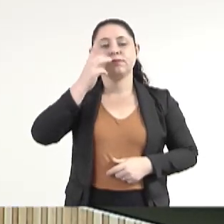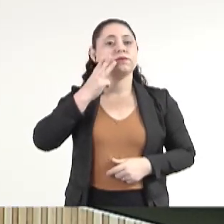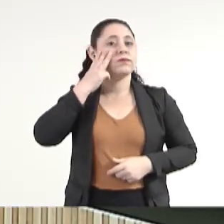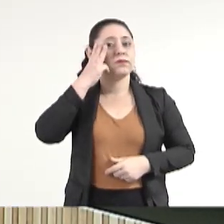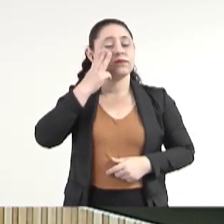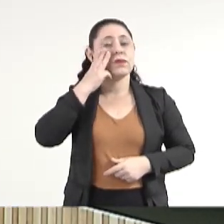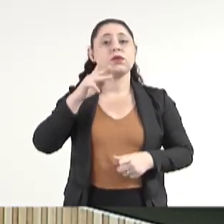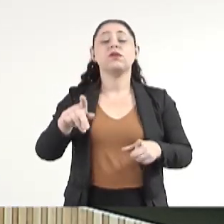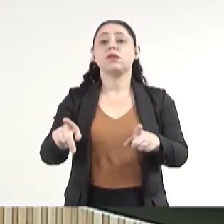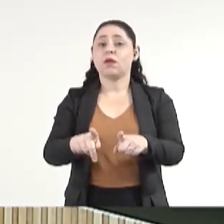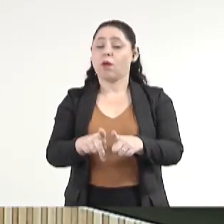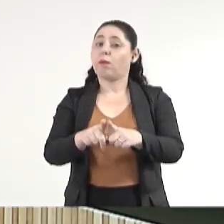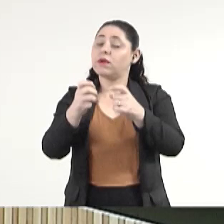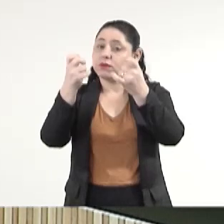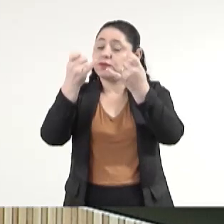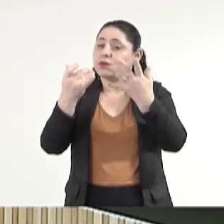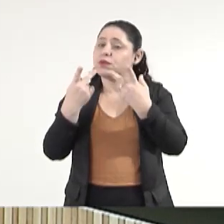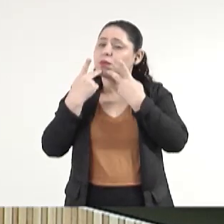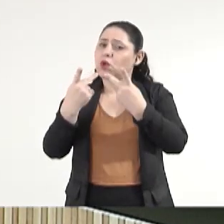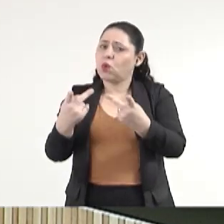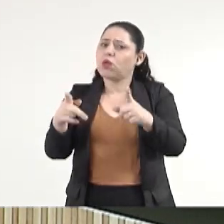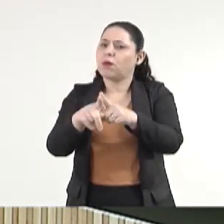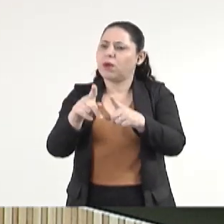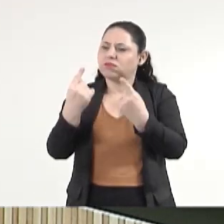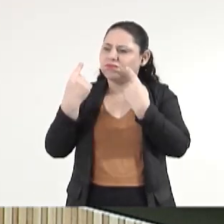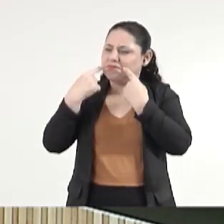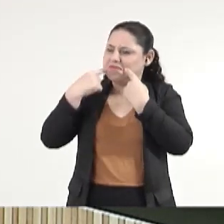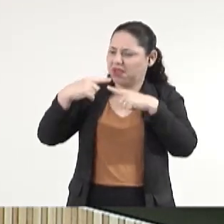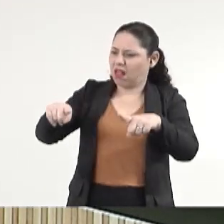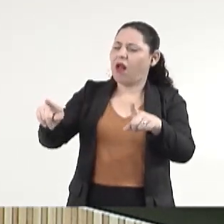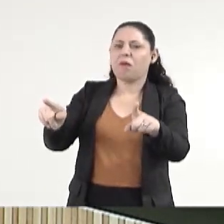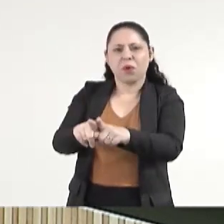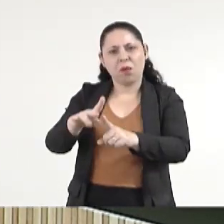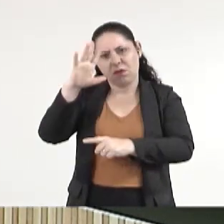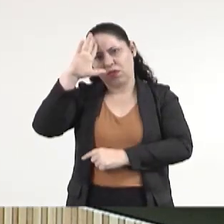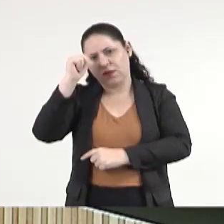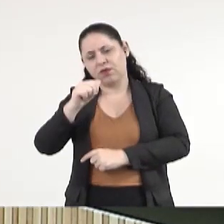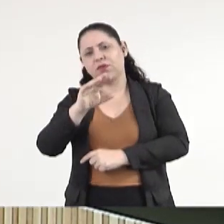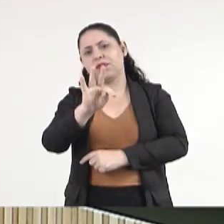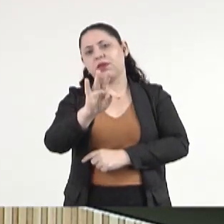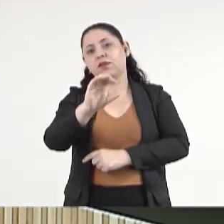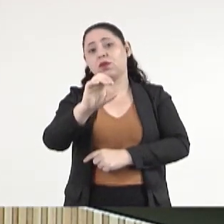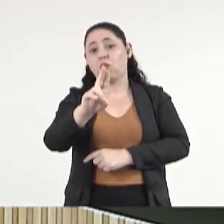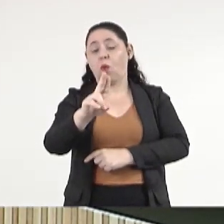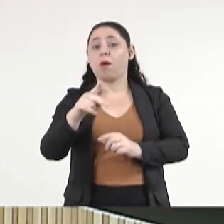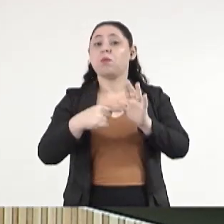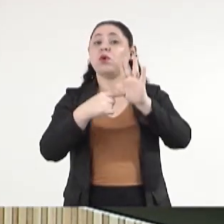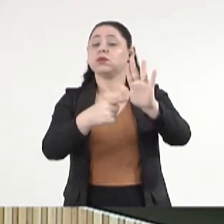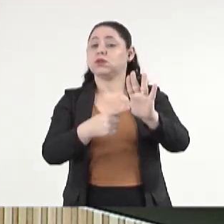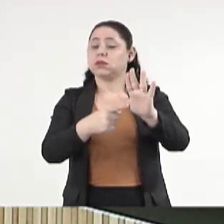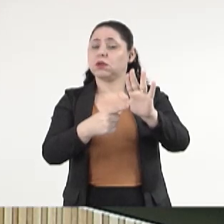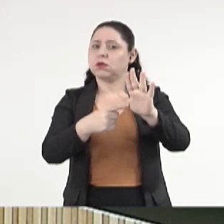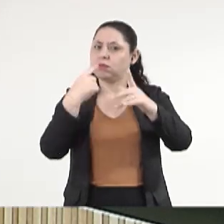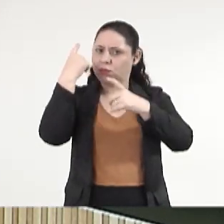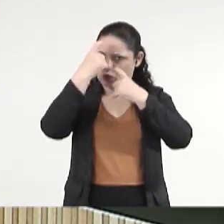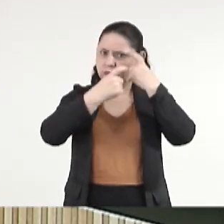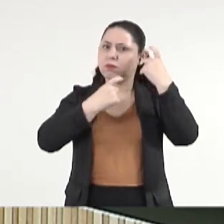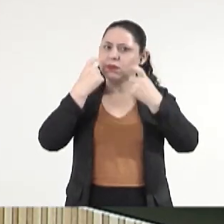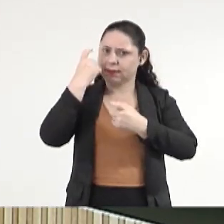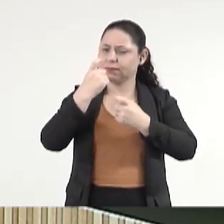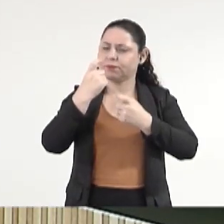Deputada Mara Caseiro também falou sobre esse assunto, criticou a decisão do TCU, mostrando